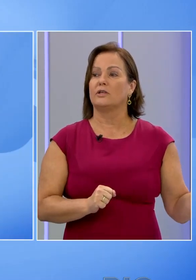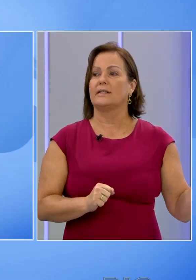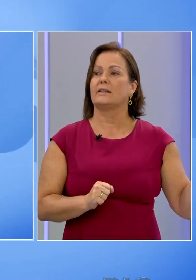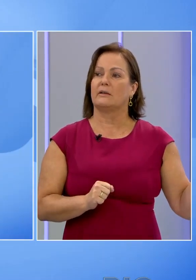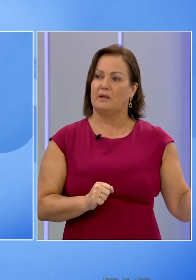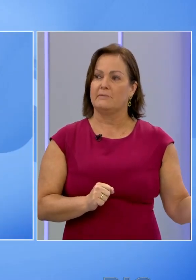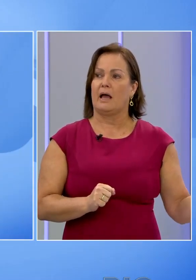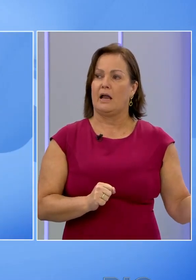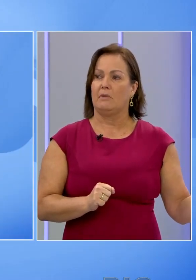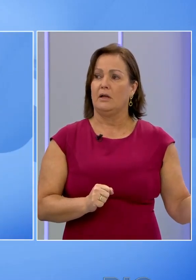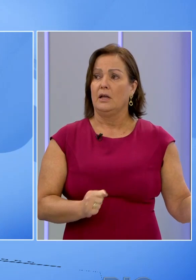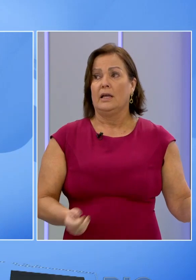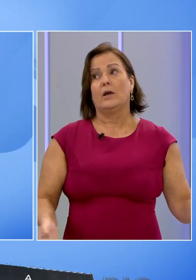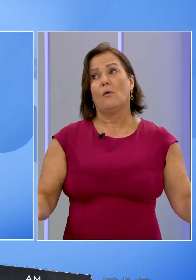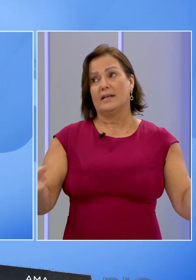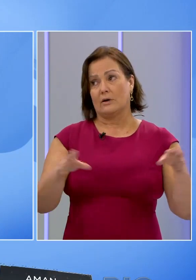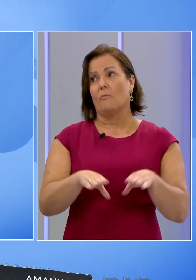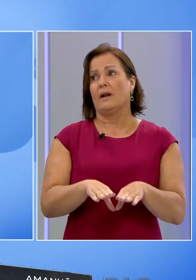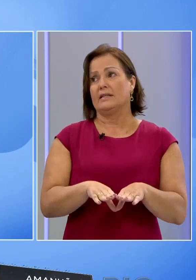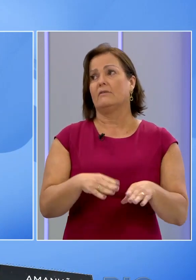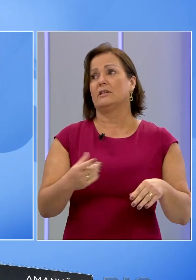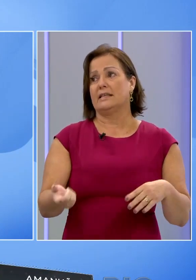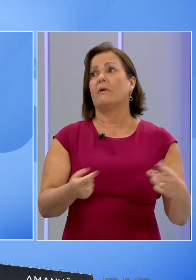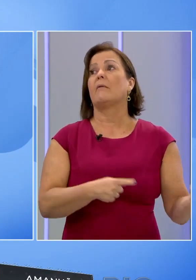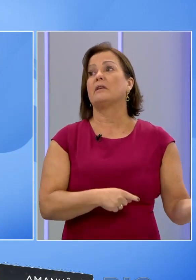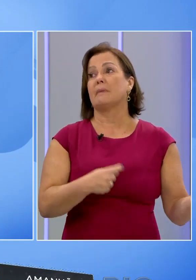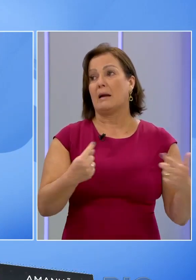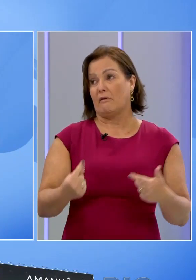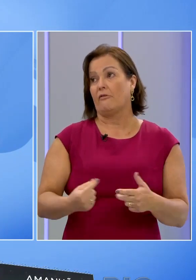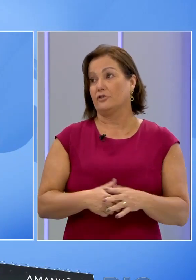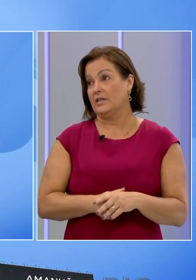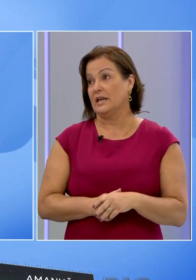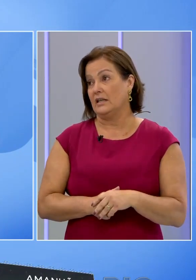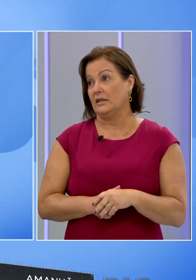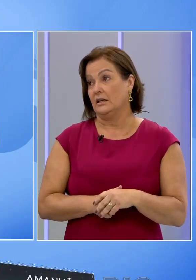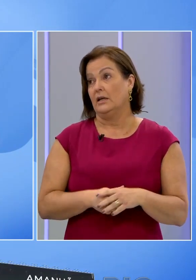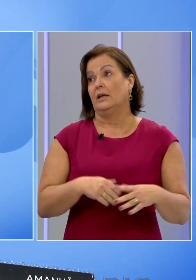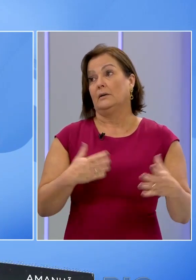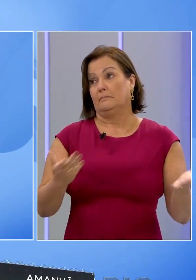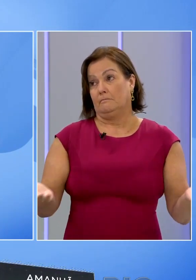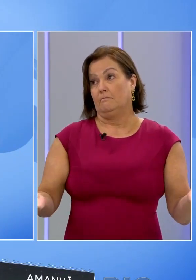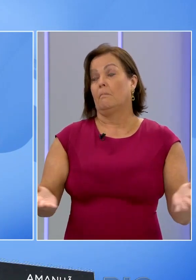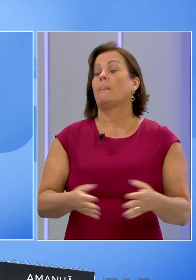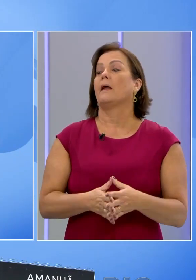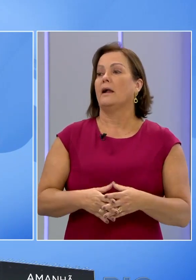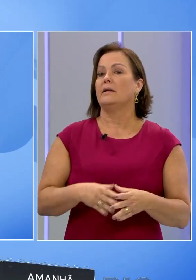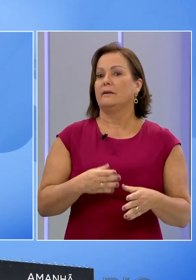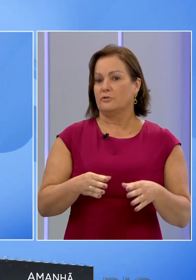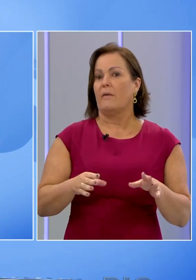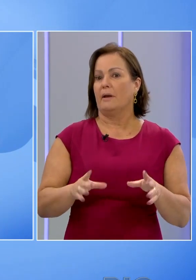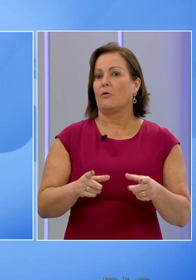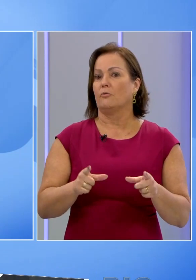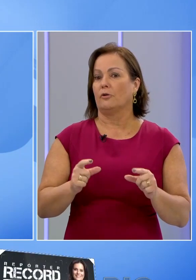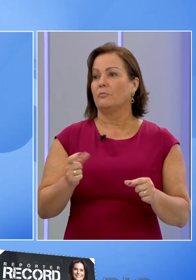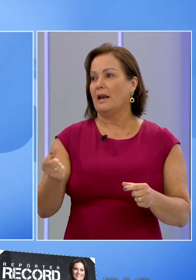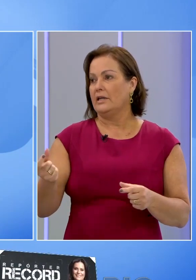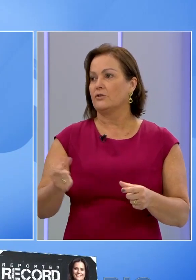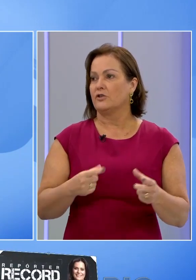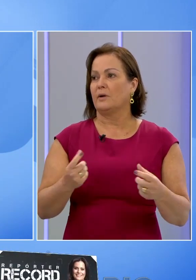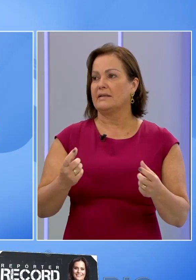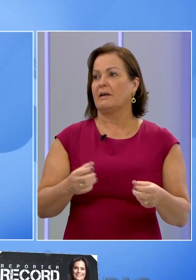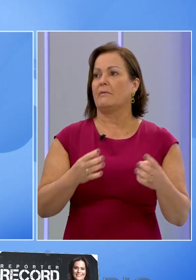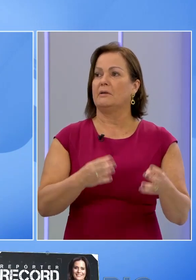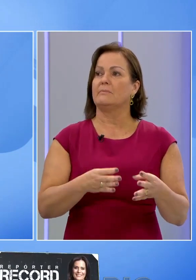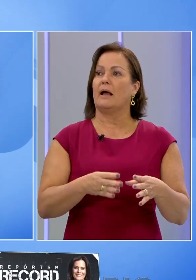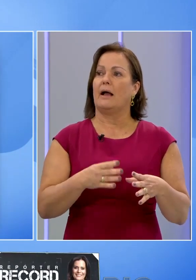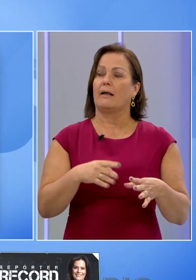outra utilização da mesma arma e, com essa comparação, a gente sabe que a mesma arma foi utilizada. Com esse confronto, né? Pelo confronto balístico, a gente